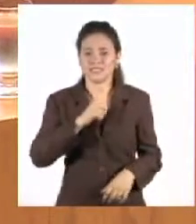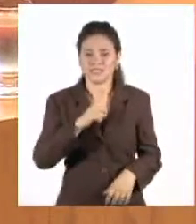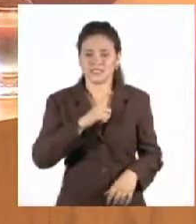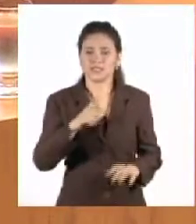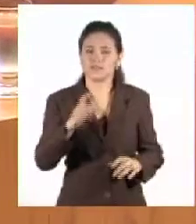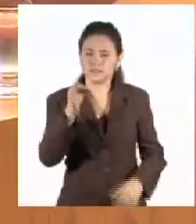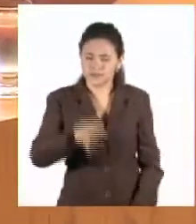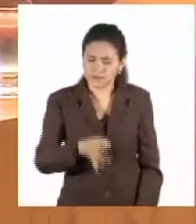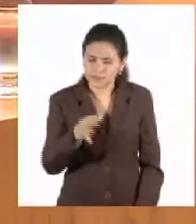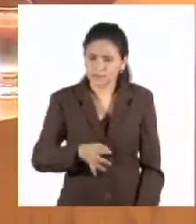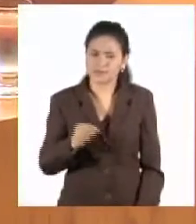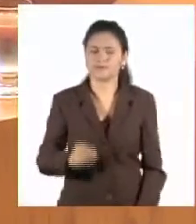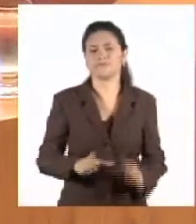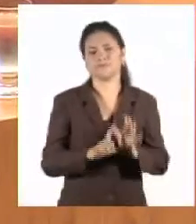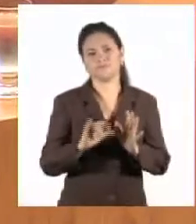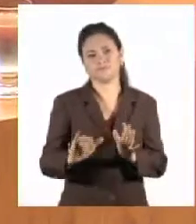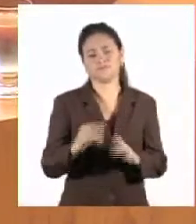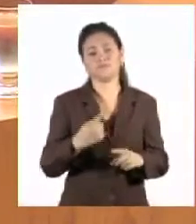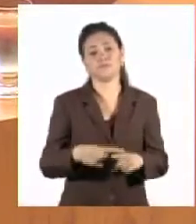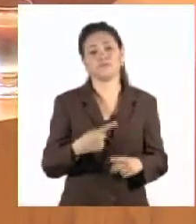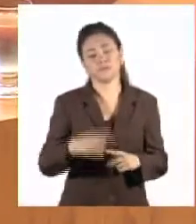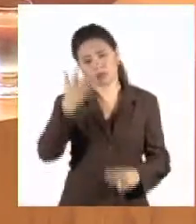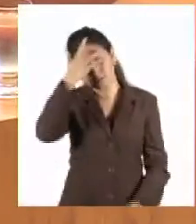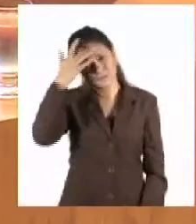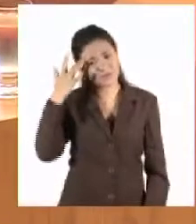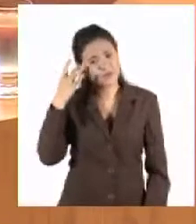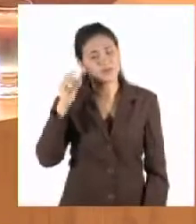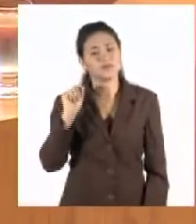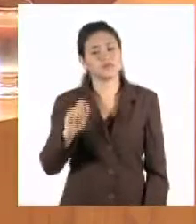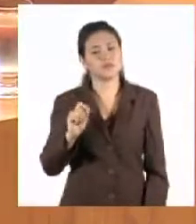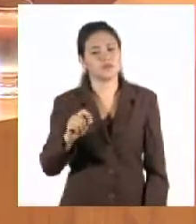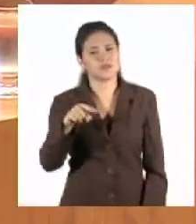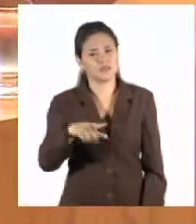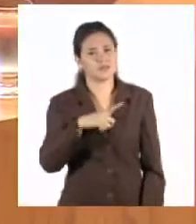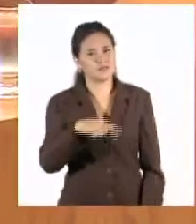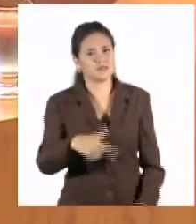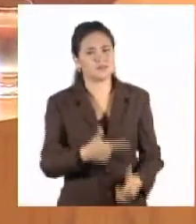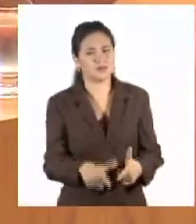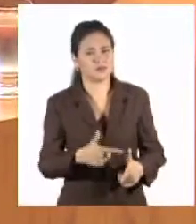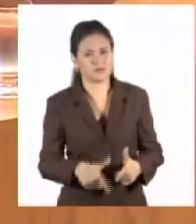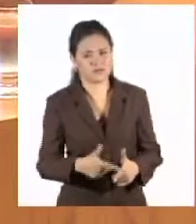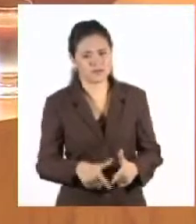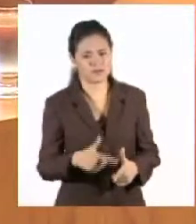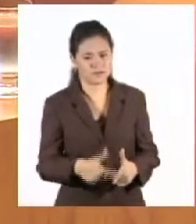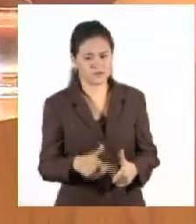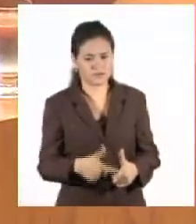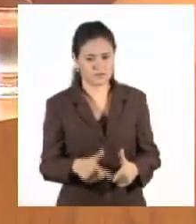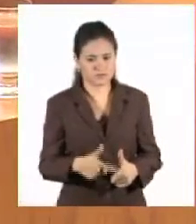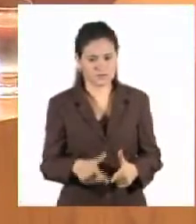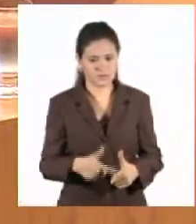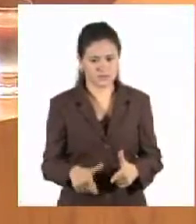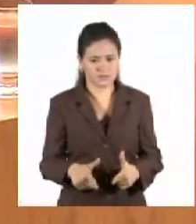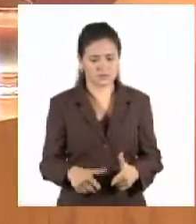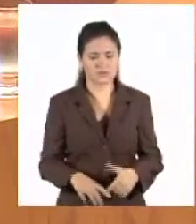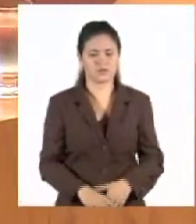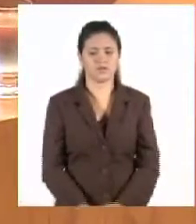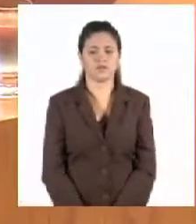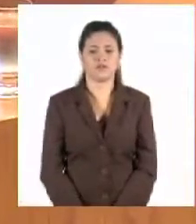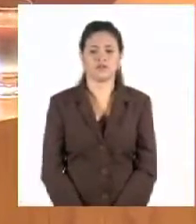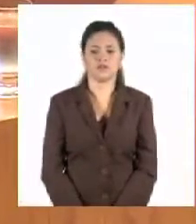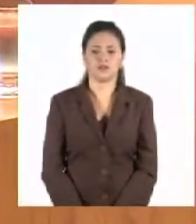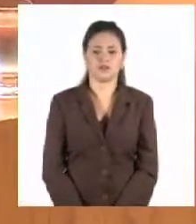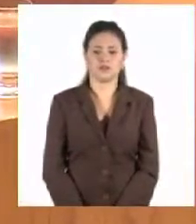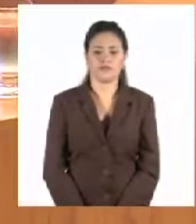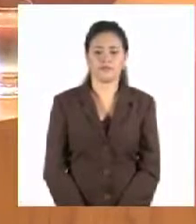pessoas que estão diretamente afetadas por essa problemática que envolve essa condição da falta de definição de limites, elas vão